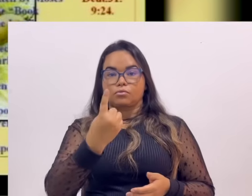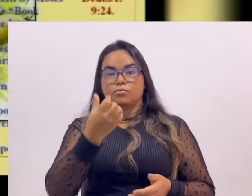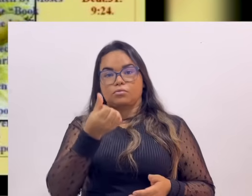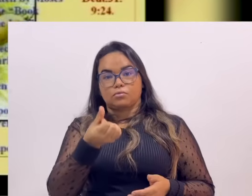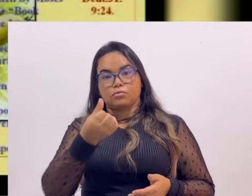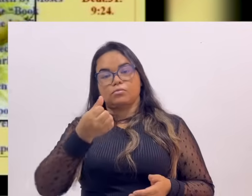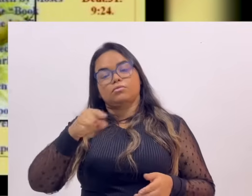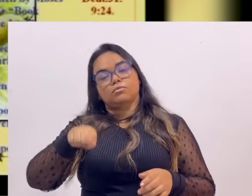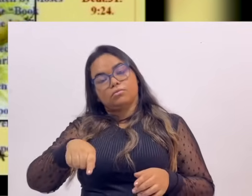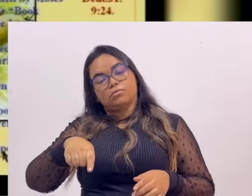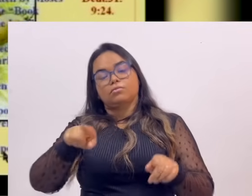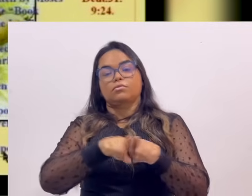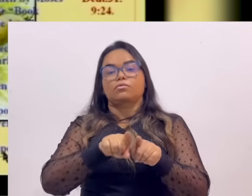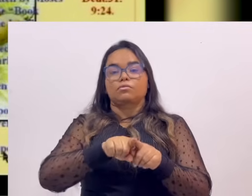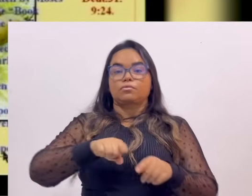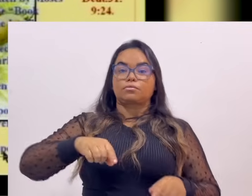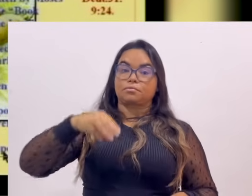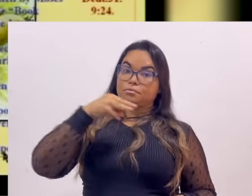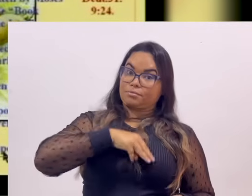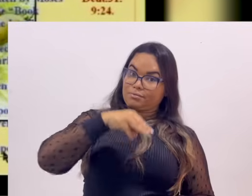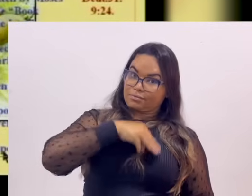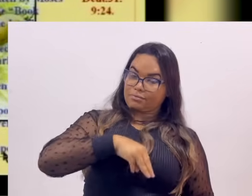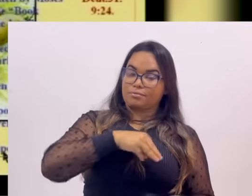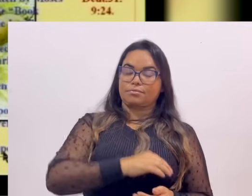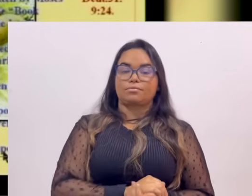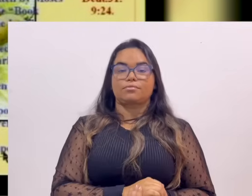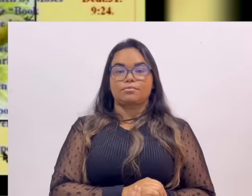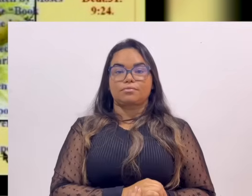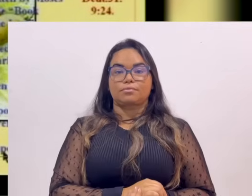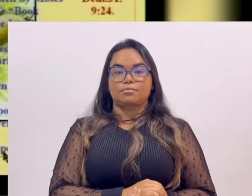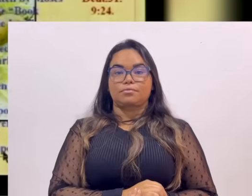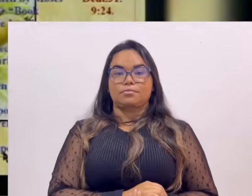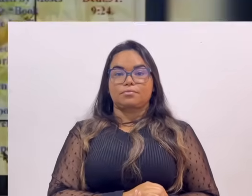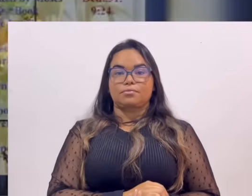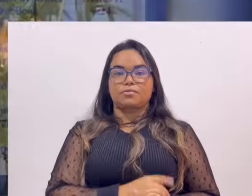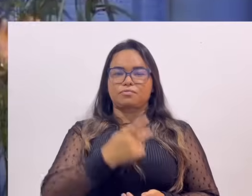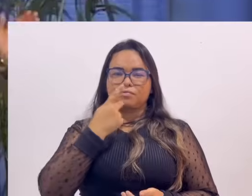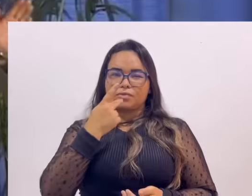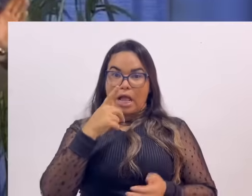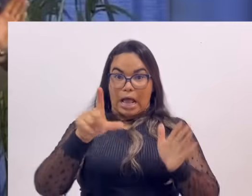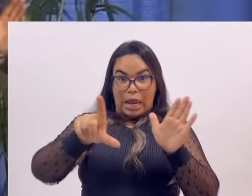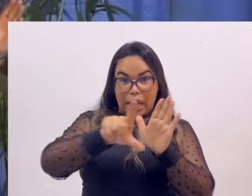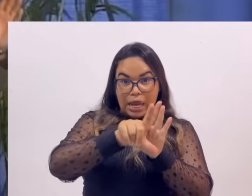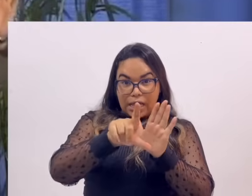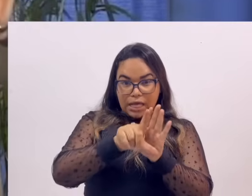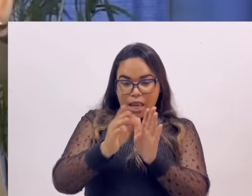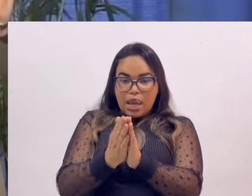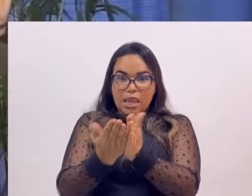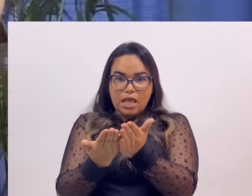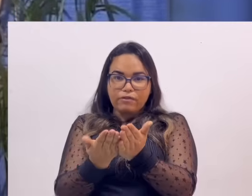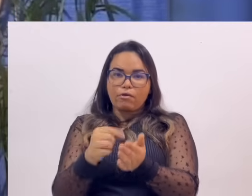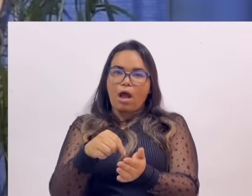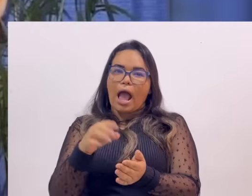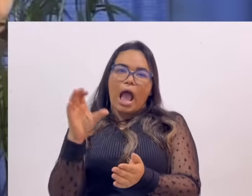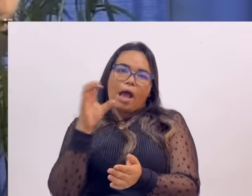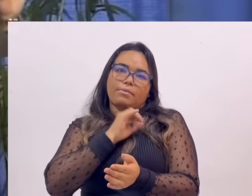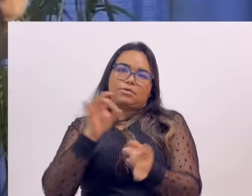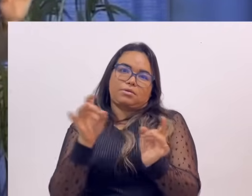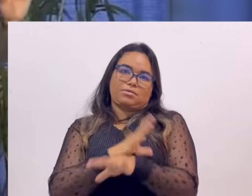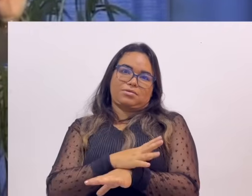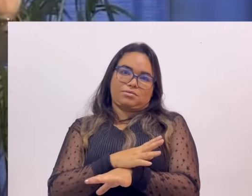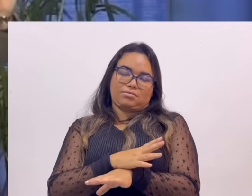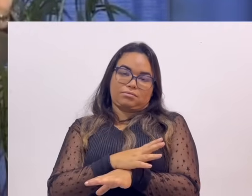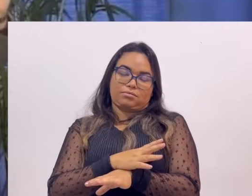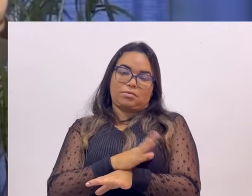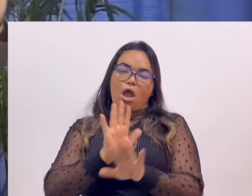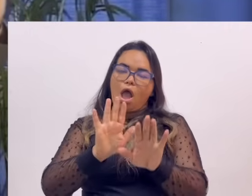7, 29 Mateus 27, 51 É temporária e caducará. Agora, temos que saber muito